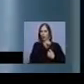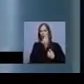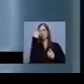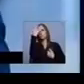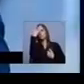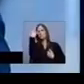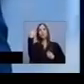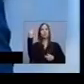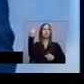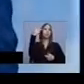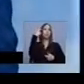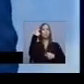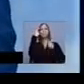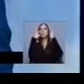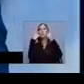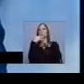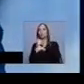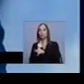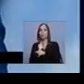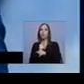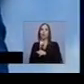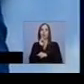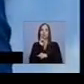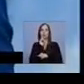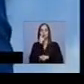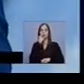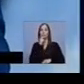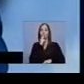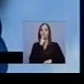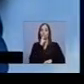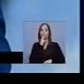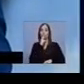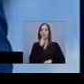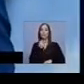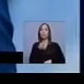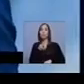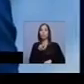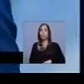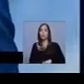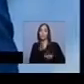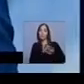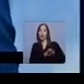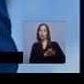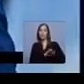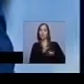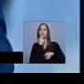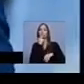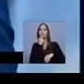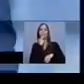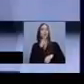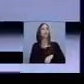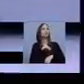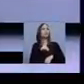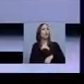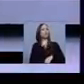pegar sol dividir o pensamento vejam que engraçado as pessoas com o fumador muitas vezes fazem pausas e não fumar em espaços onde estão joan estavam